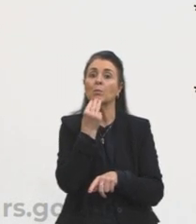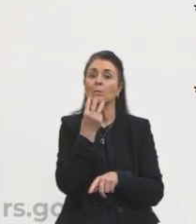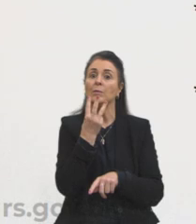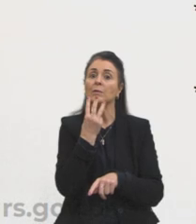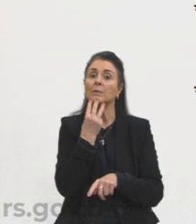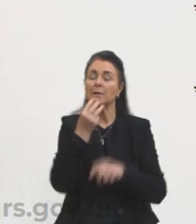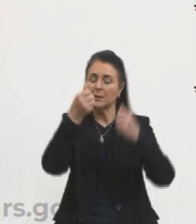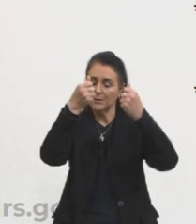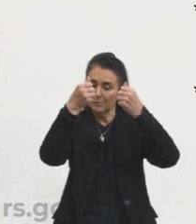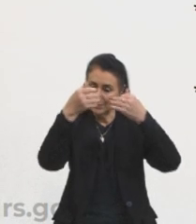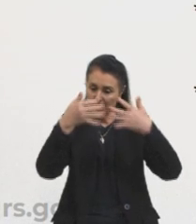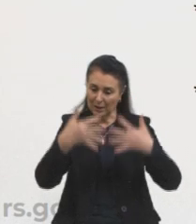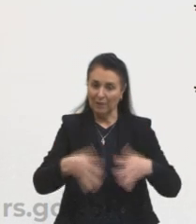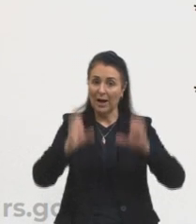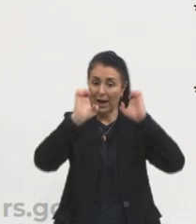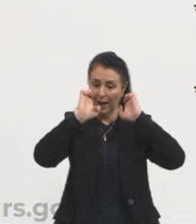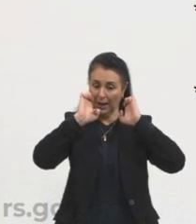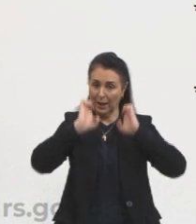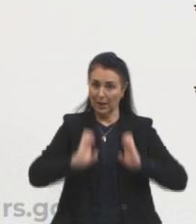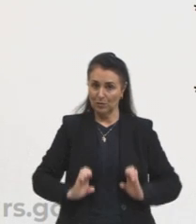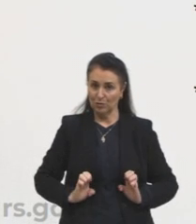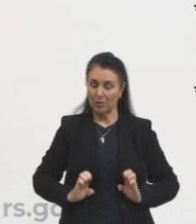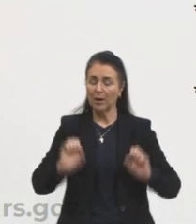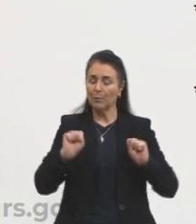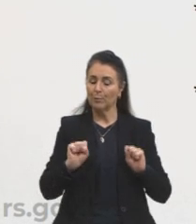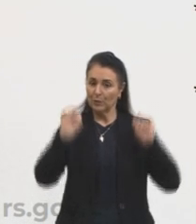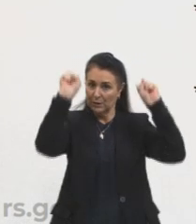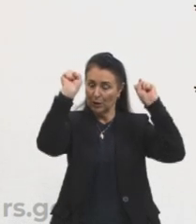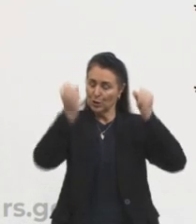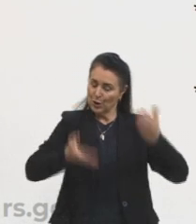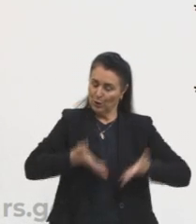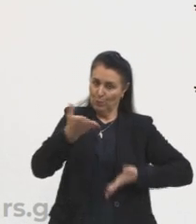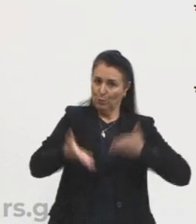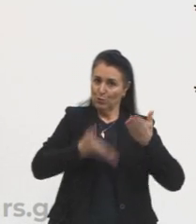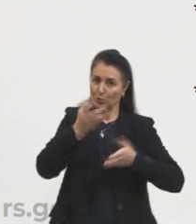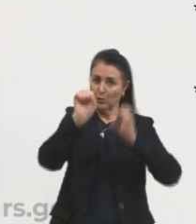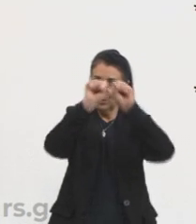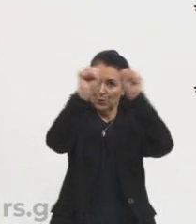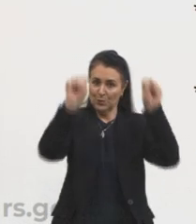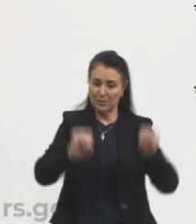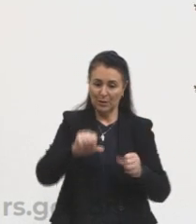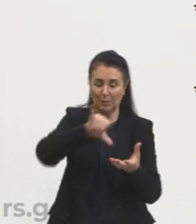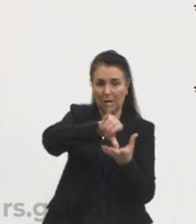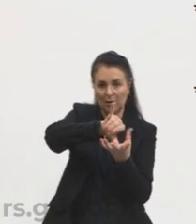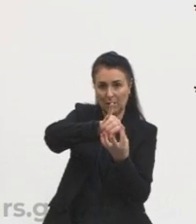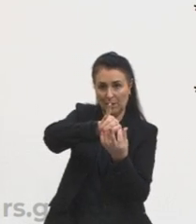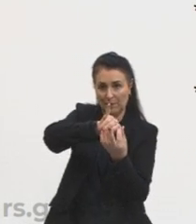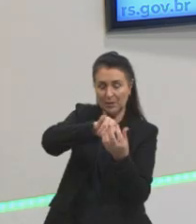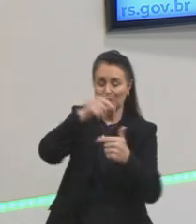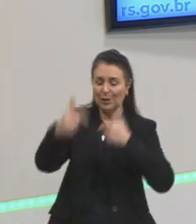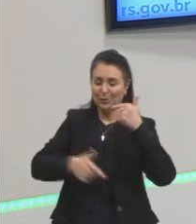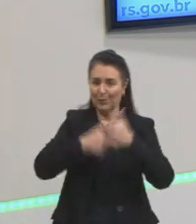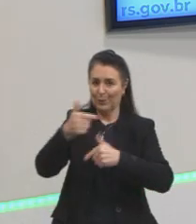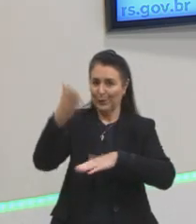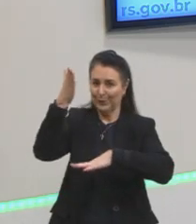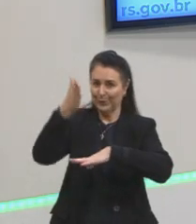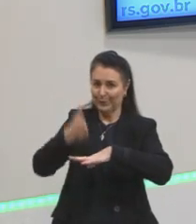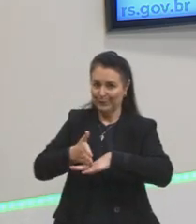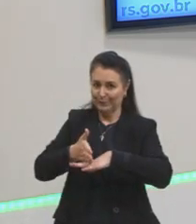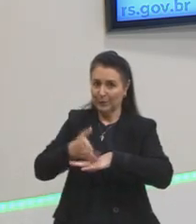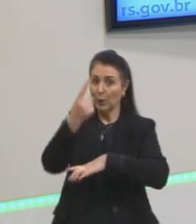aí a essa Ética Protestante que vai impulsionar o sistema capitalista no trabalho moderno